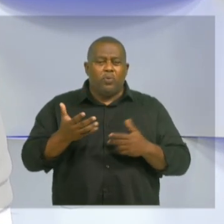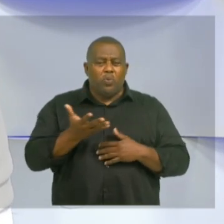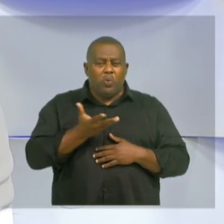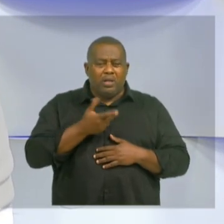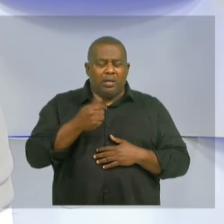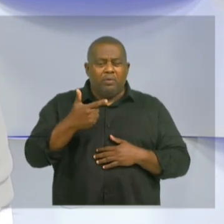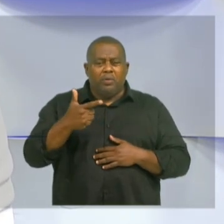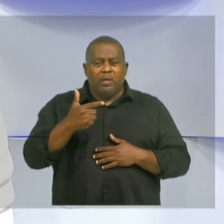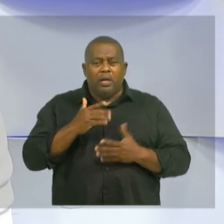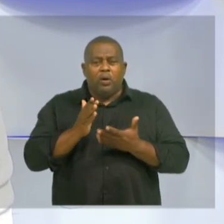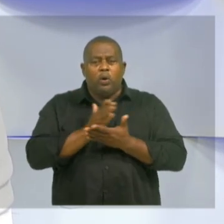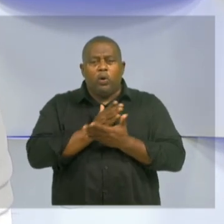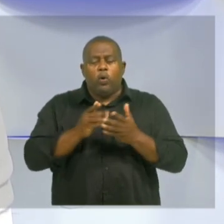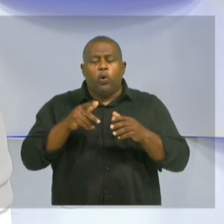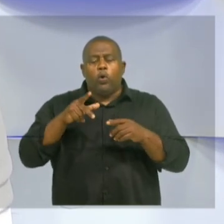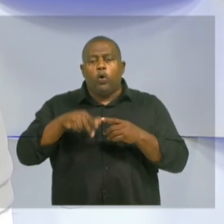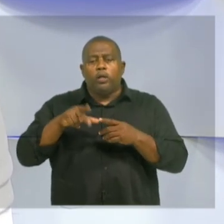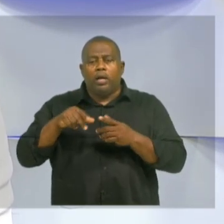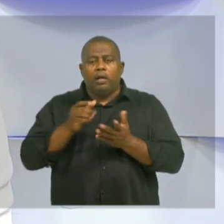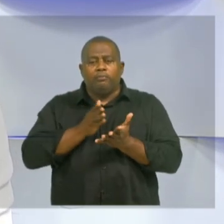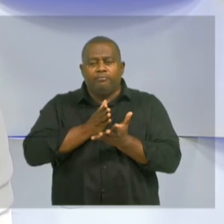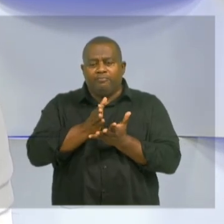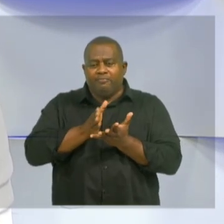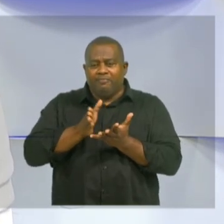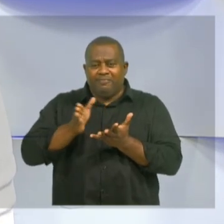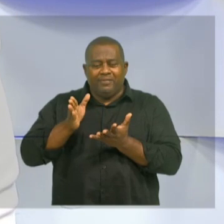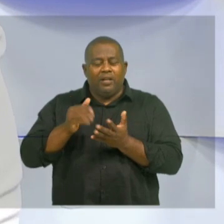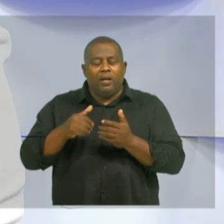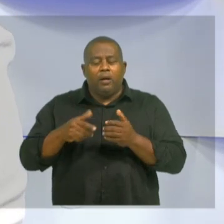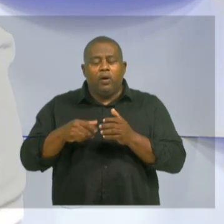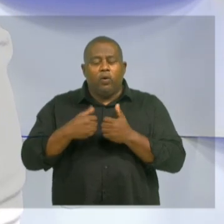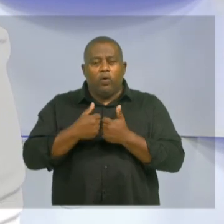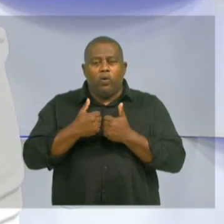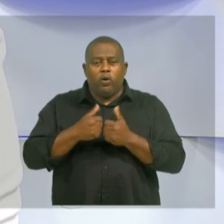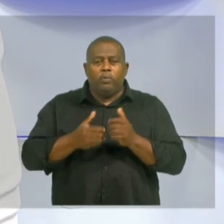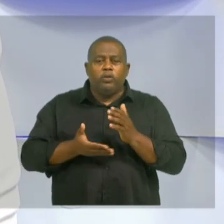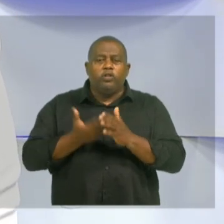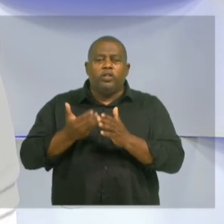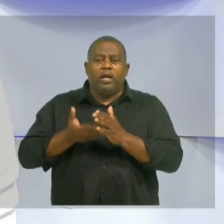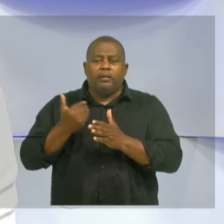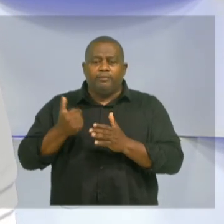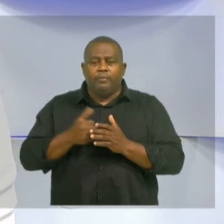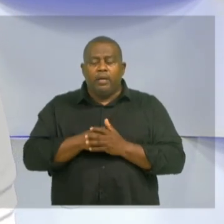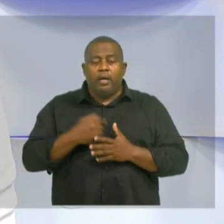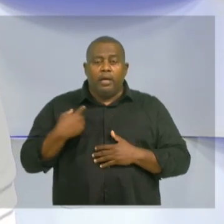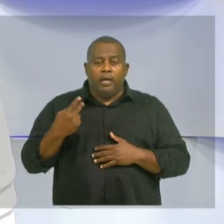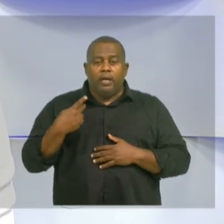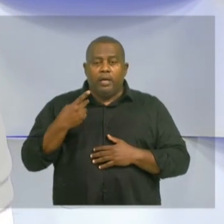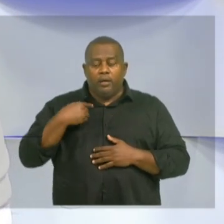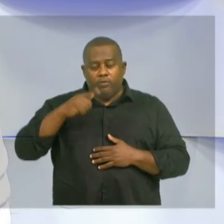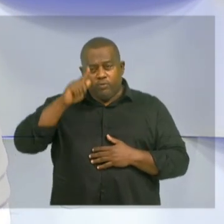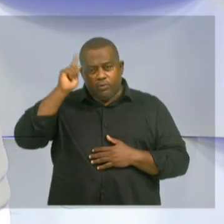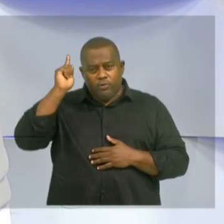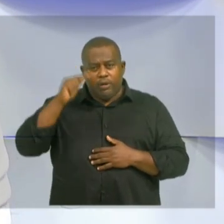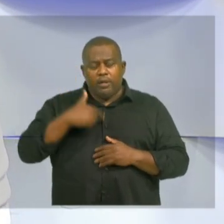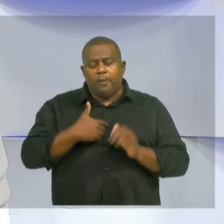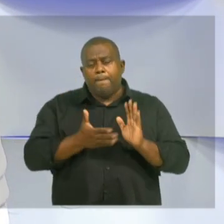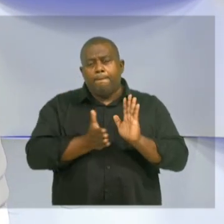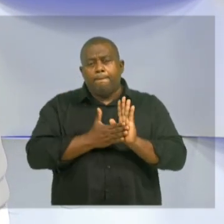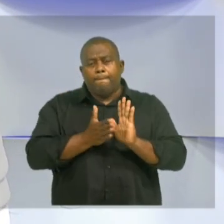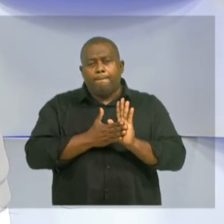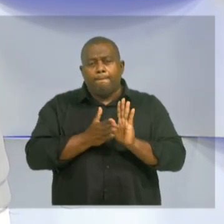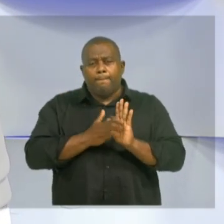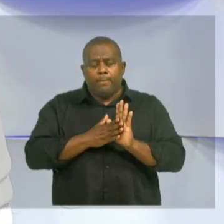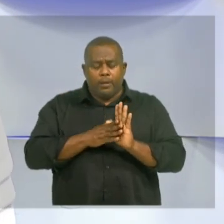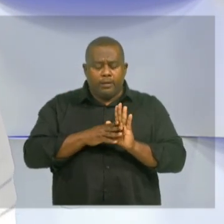cortadas mais de 130 linhas de ônibus foram cortadas e o que eu e Geraldo estamos aqui propondo é